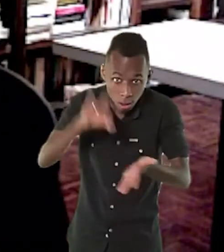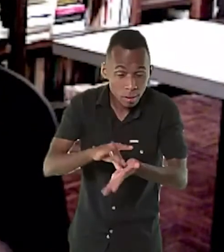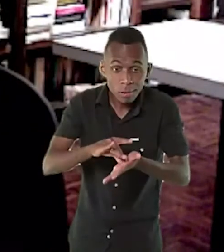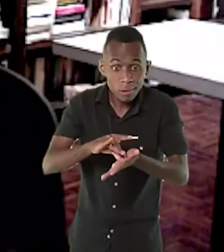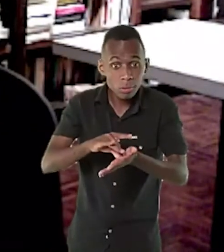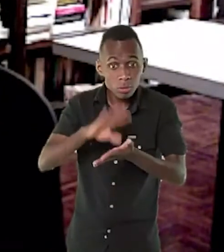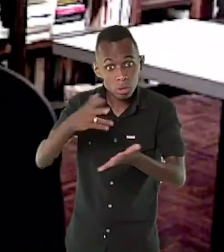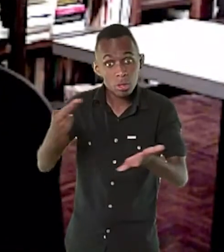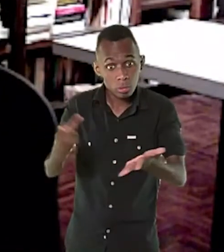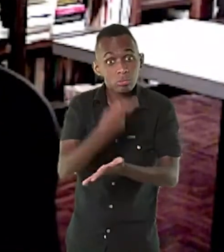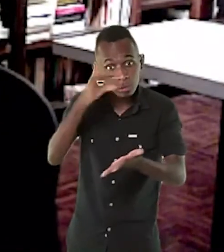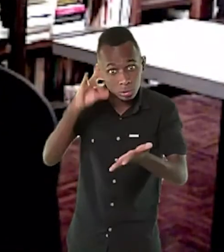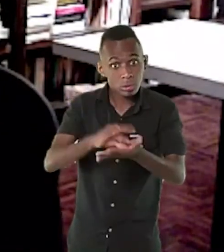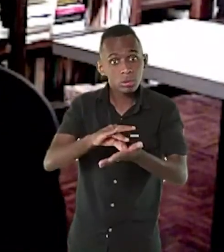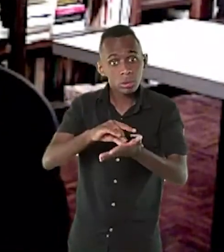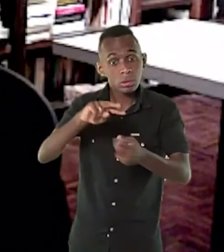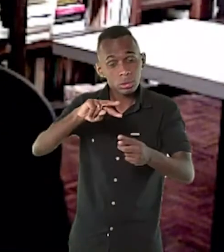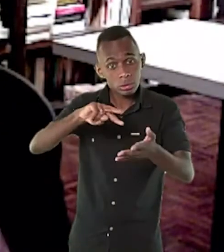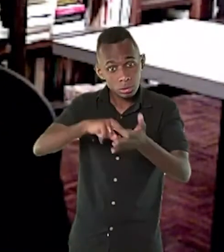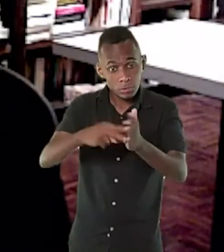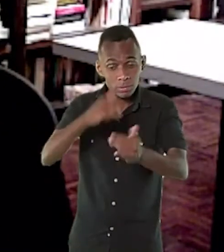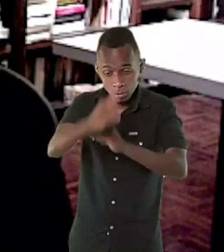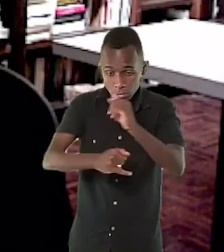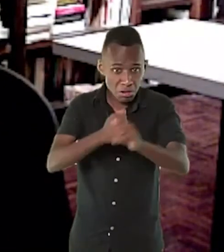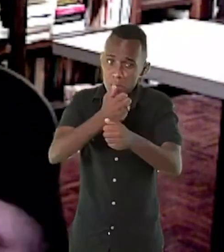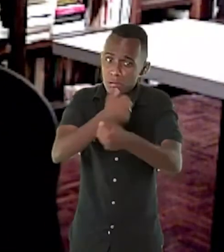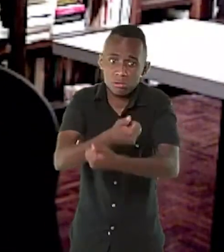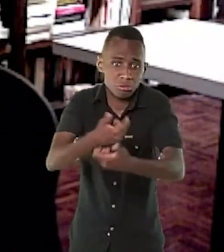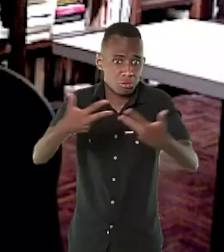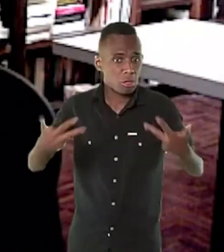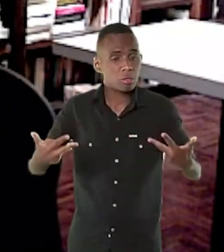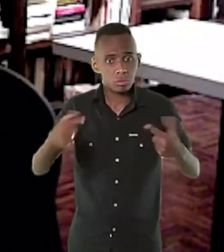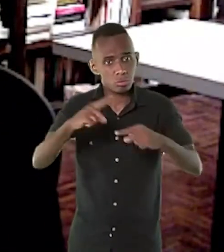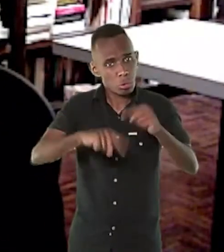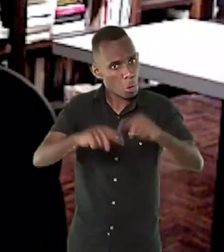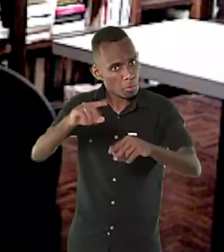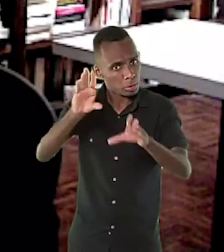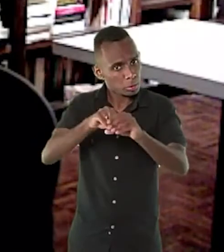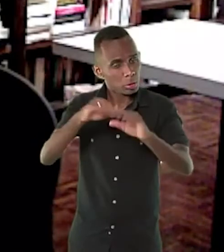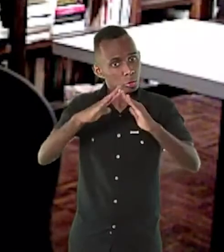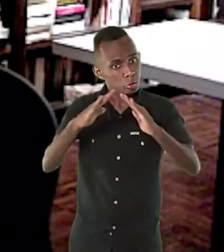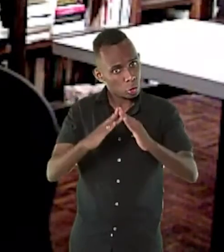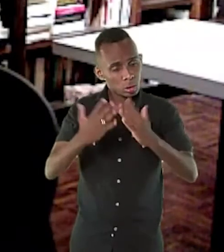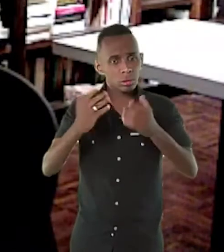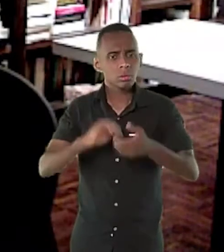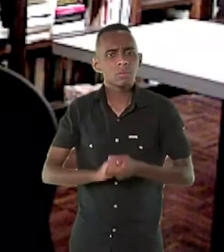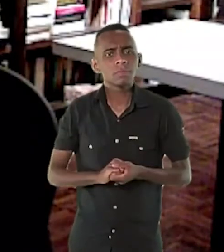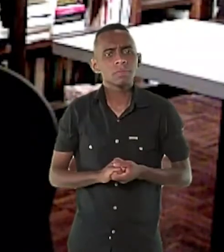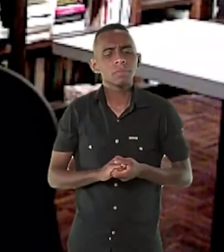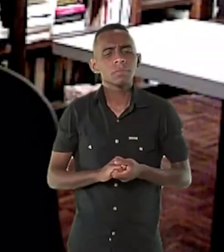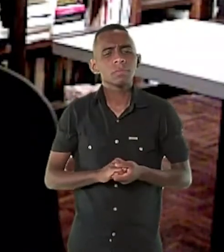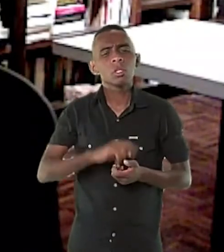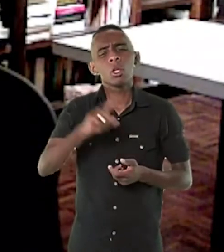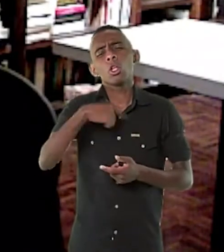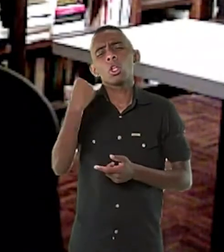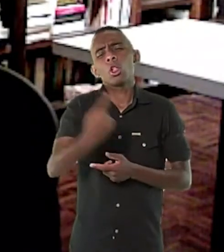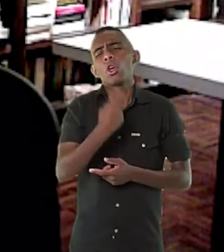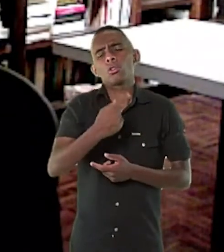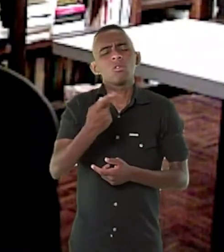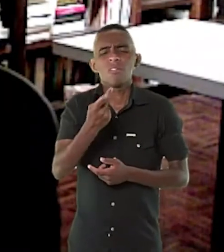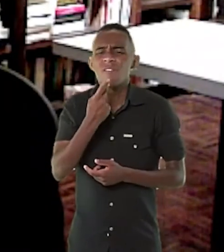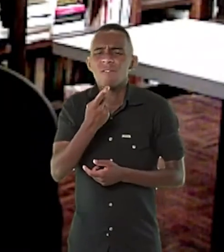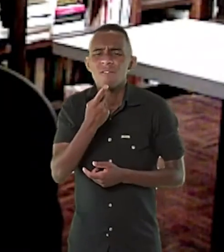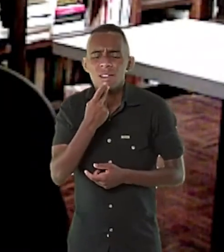coisas. Internet das coisas, em síntese, é dizer que nós não vamos falar mais internet é uma